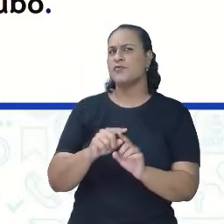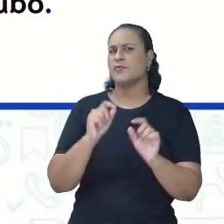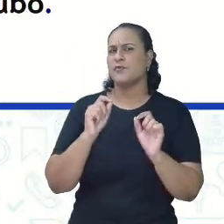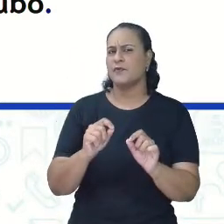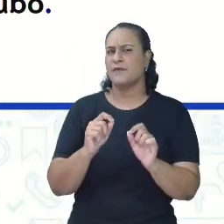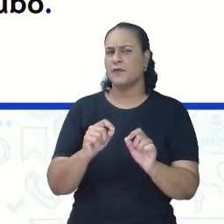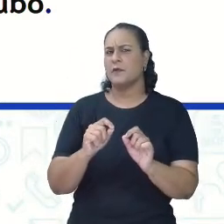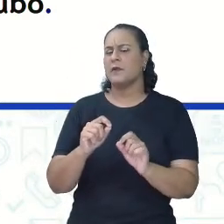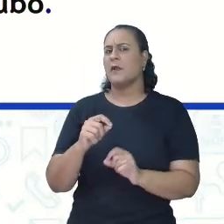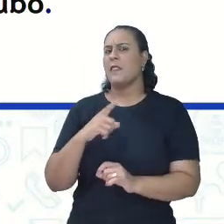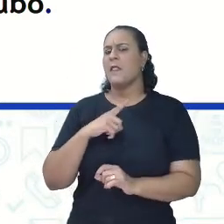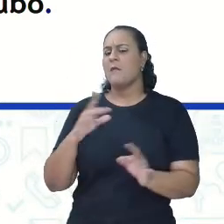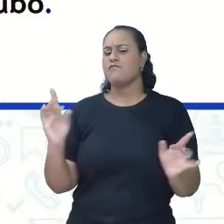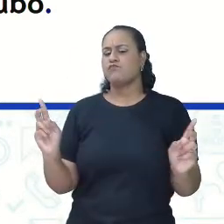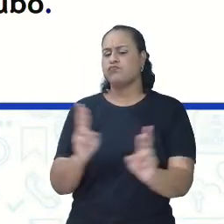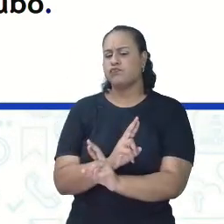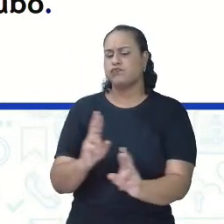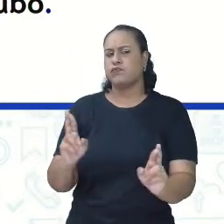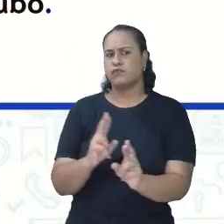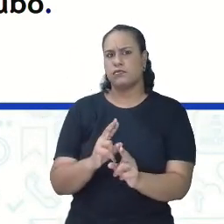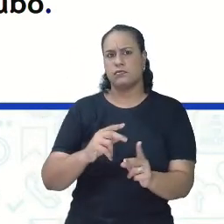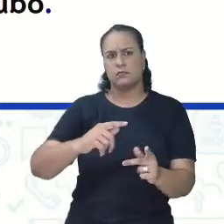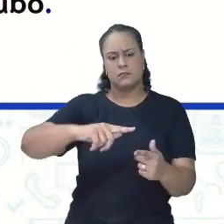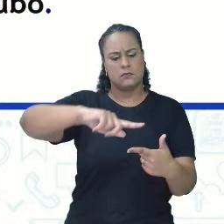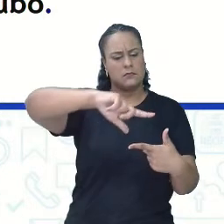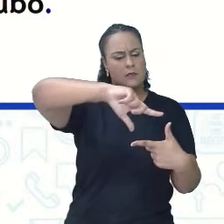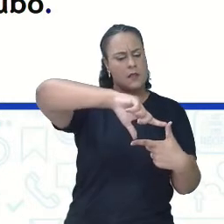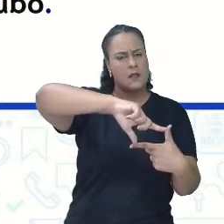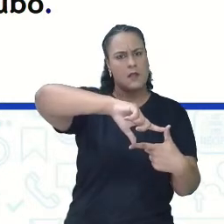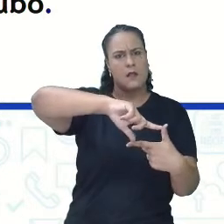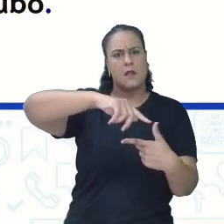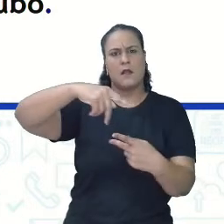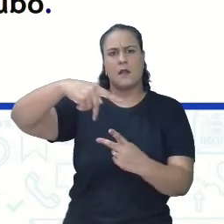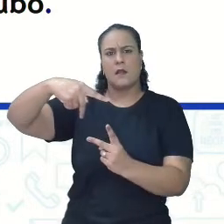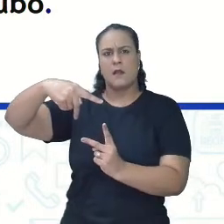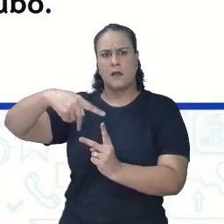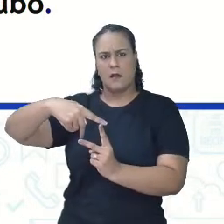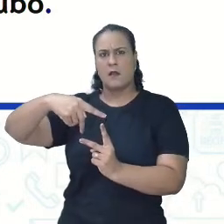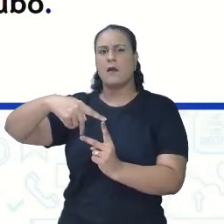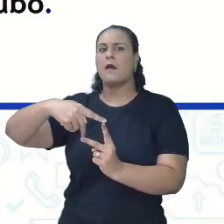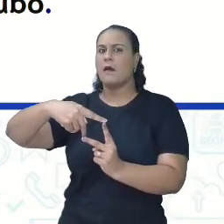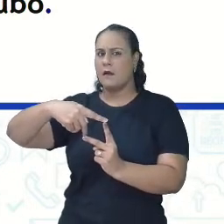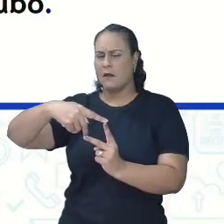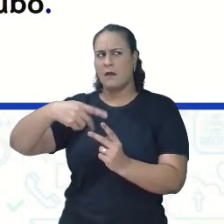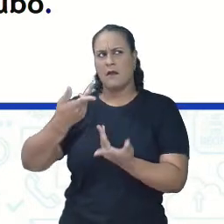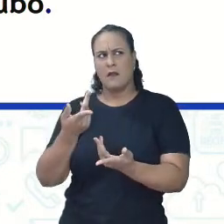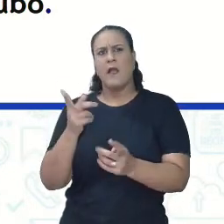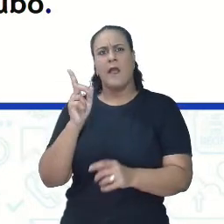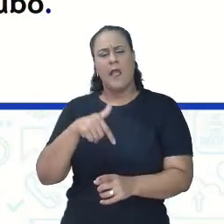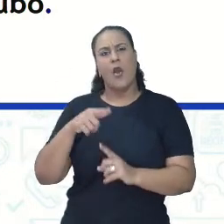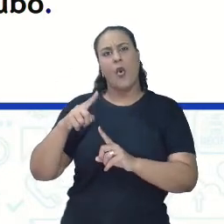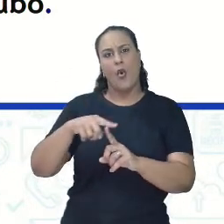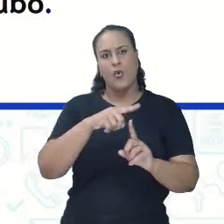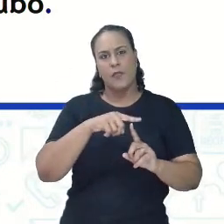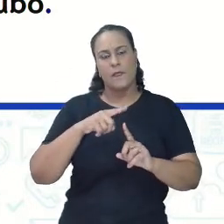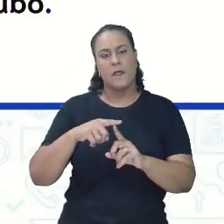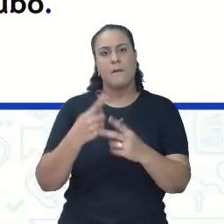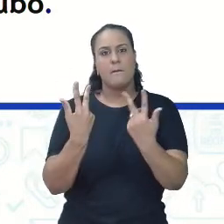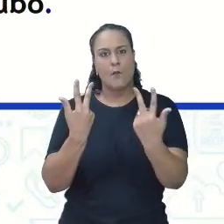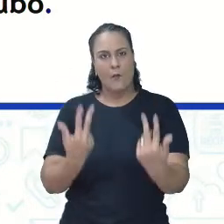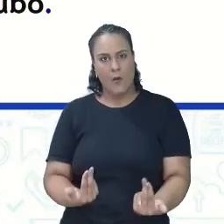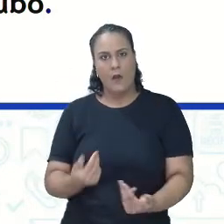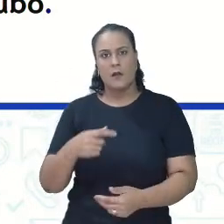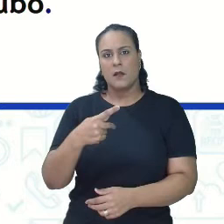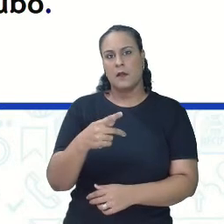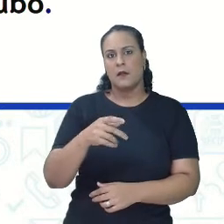consiga ter essa relação entre bloco retangular e cubo sendo o mesmo tipo de poliedro. Aí a gente